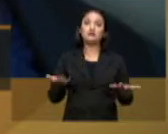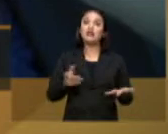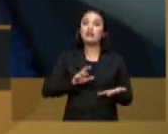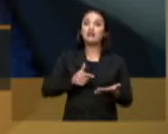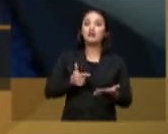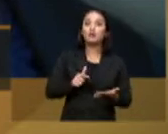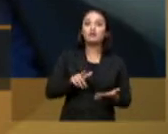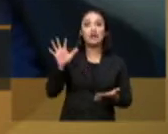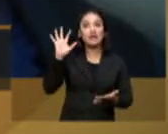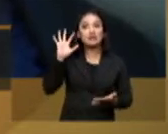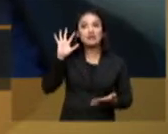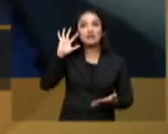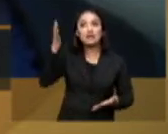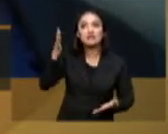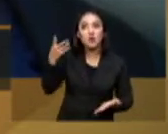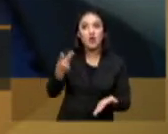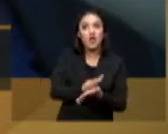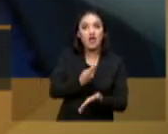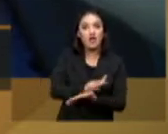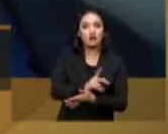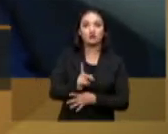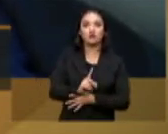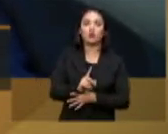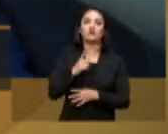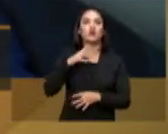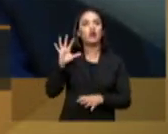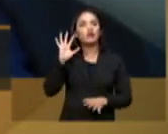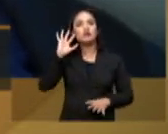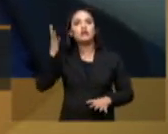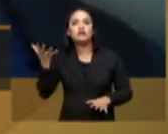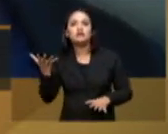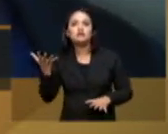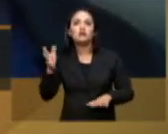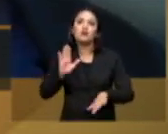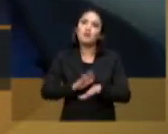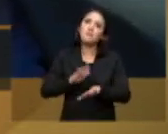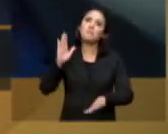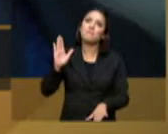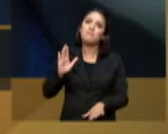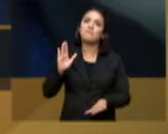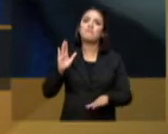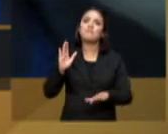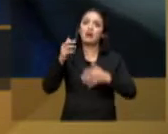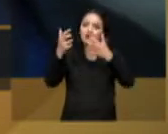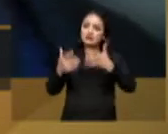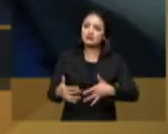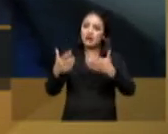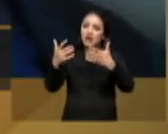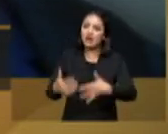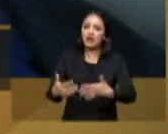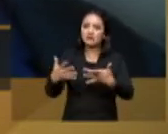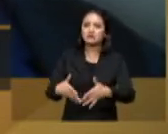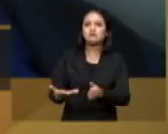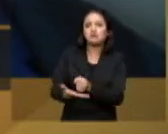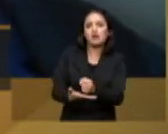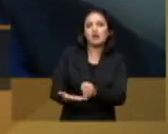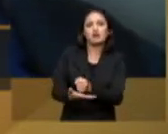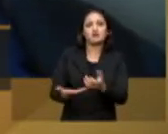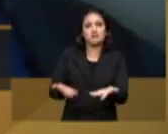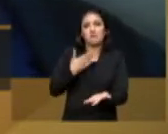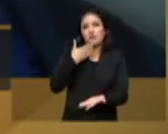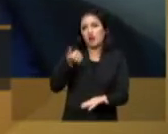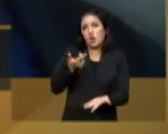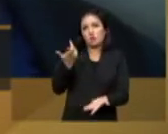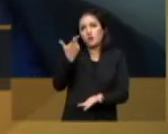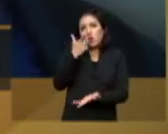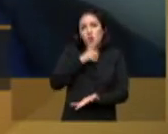Há aquela que tem maior argumento de fundamentação, aquela que tem um argumento de